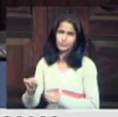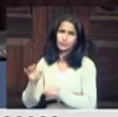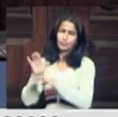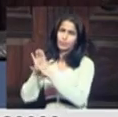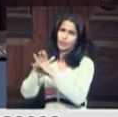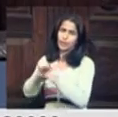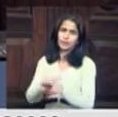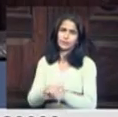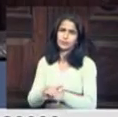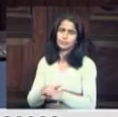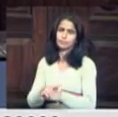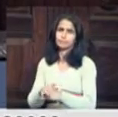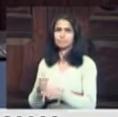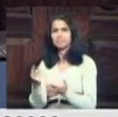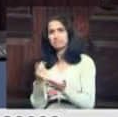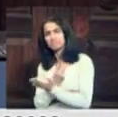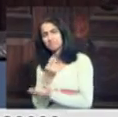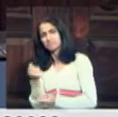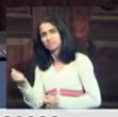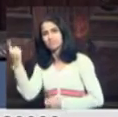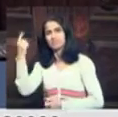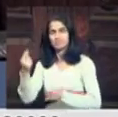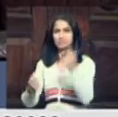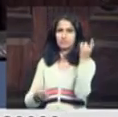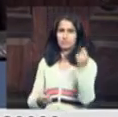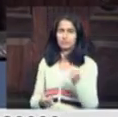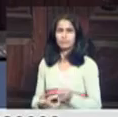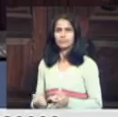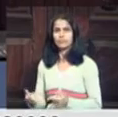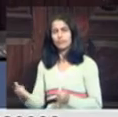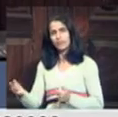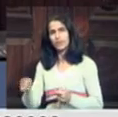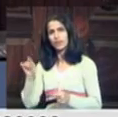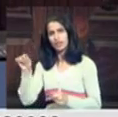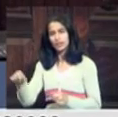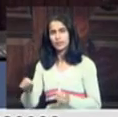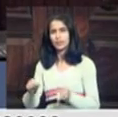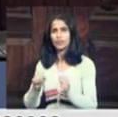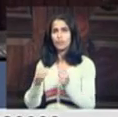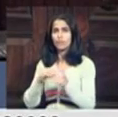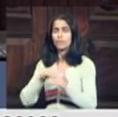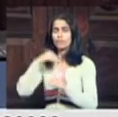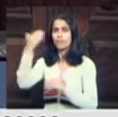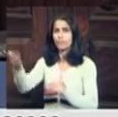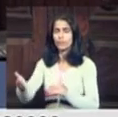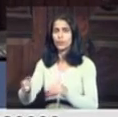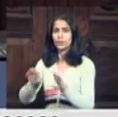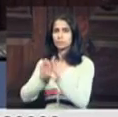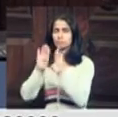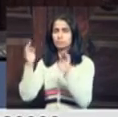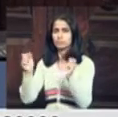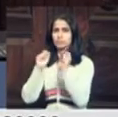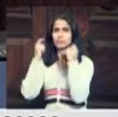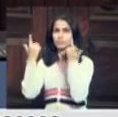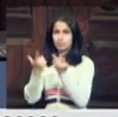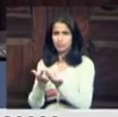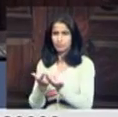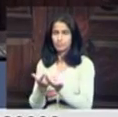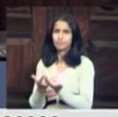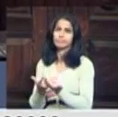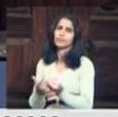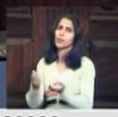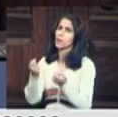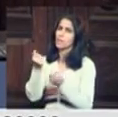nada além, eventualmente, da segurança que está sendo prestada aqui na porta da Alerj e que é muito pouco ou